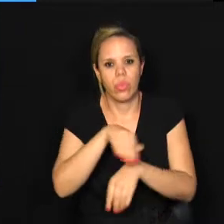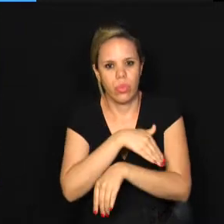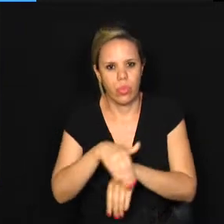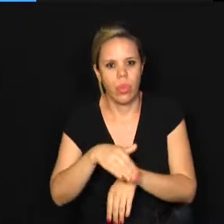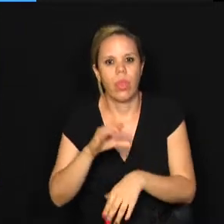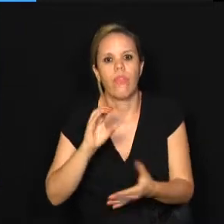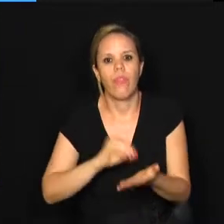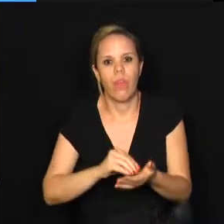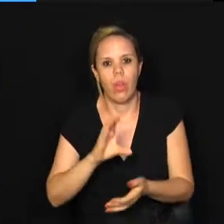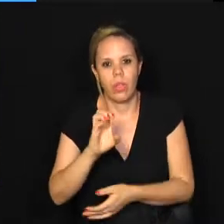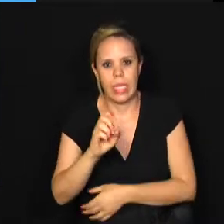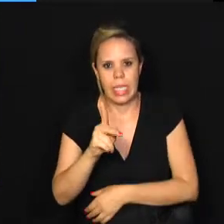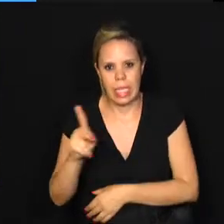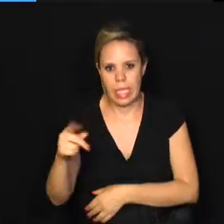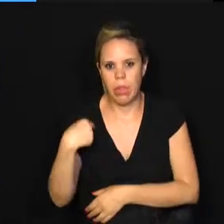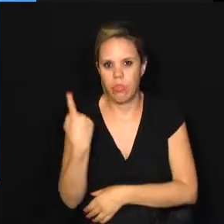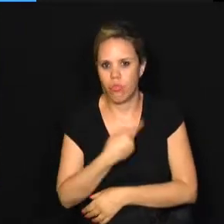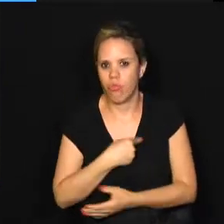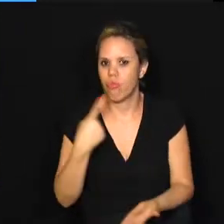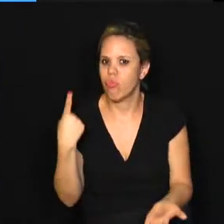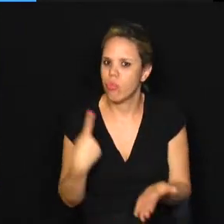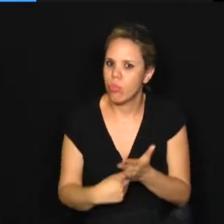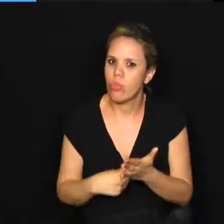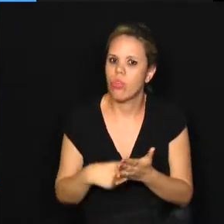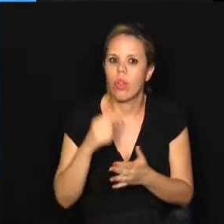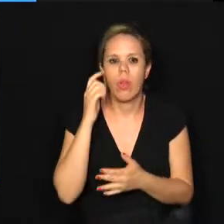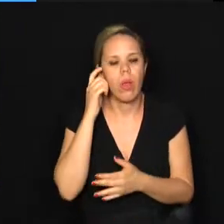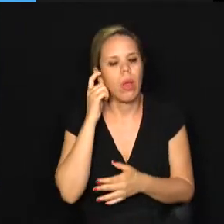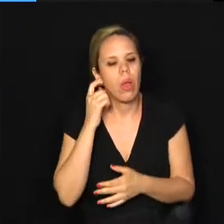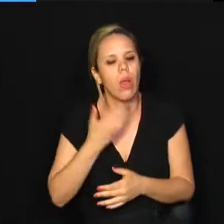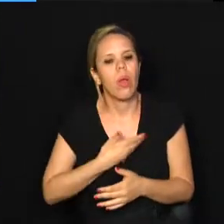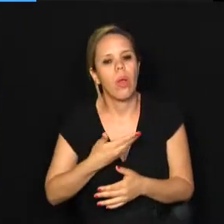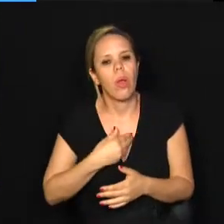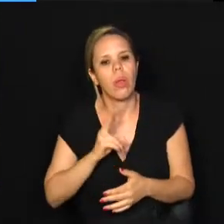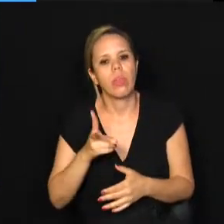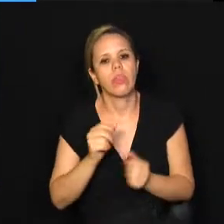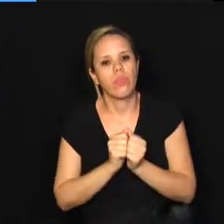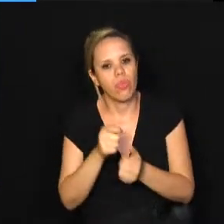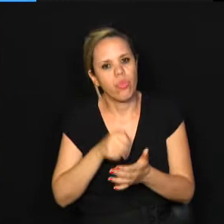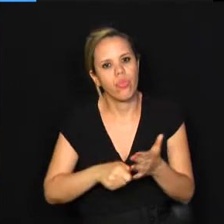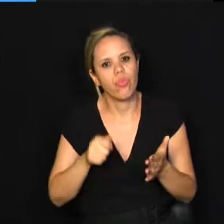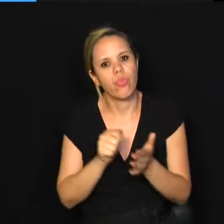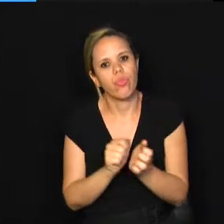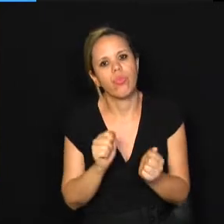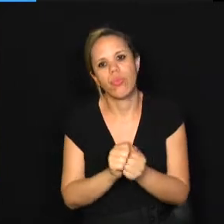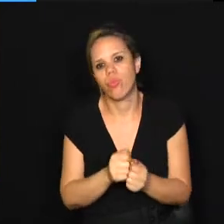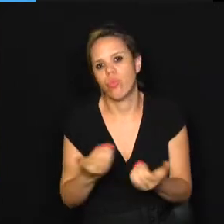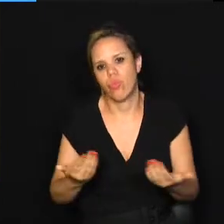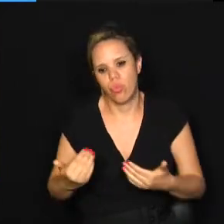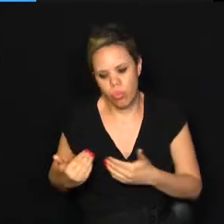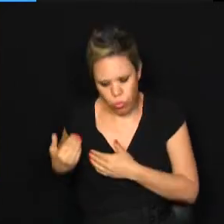CEP, e a gente conta com os companheiros que sempre estiveram na luta com a gente, que não é uma luta de hoje,